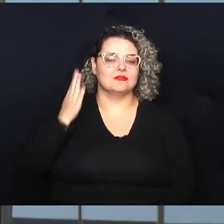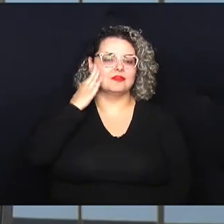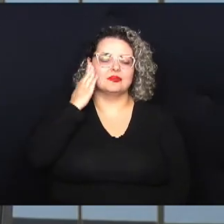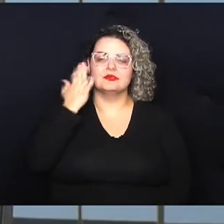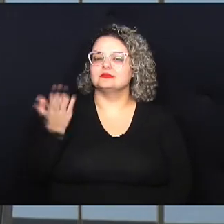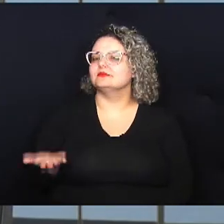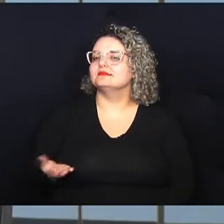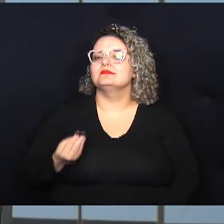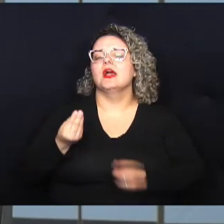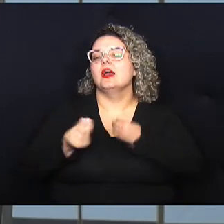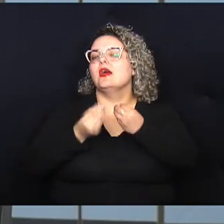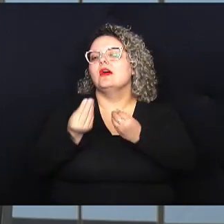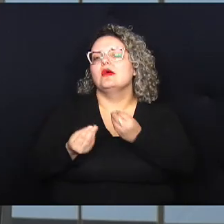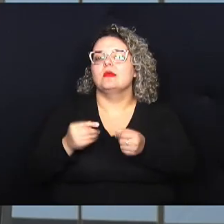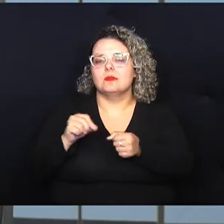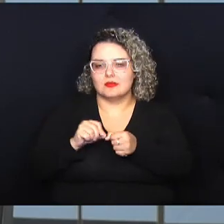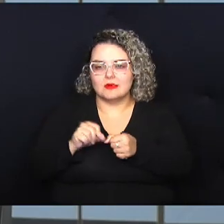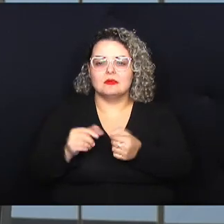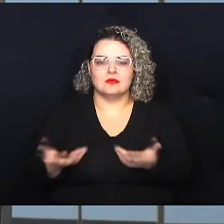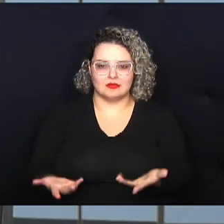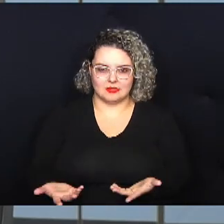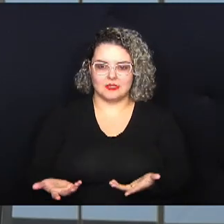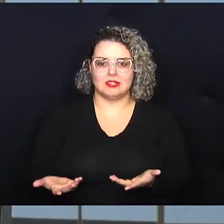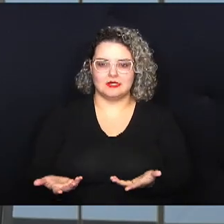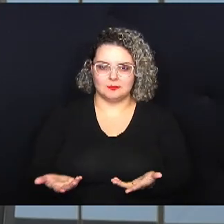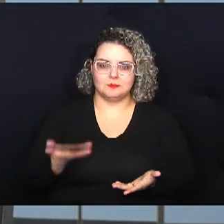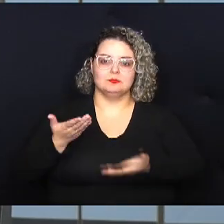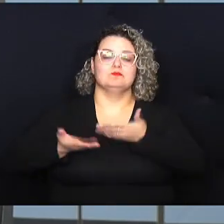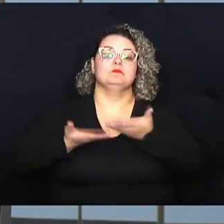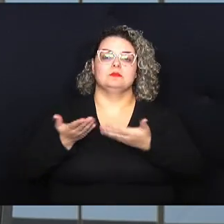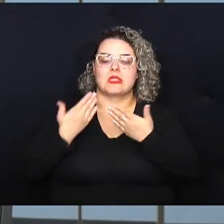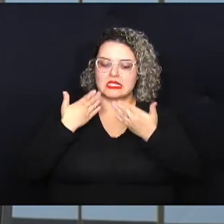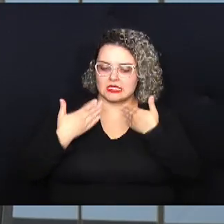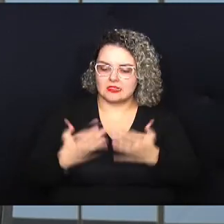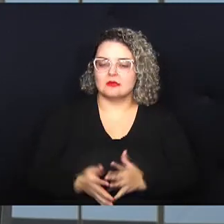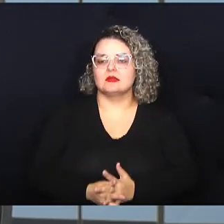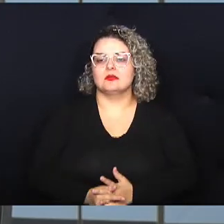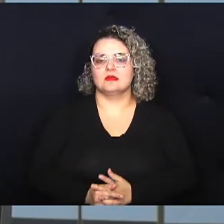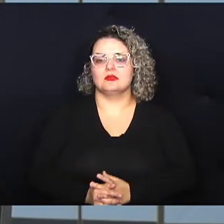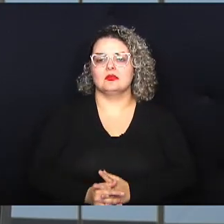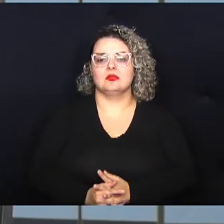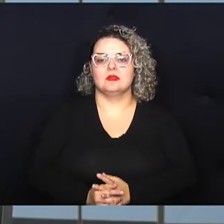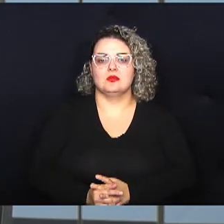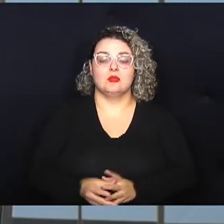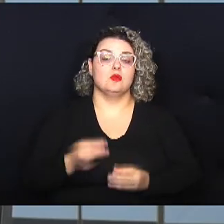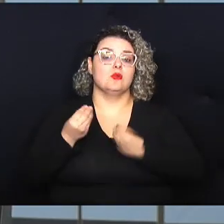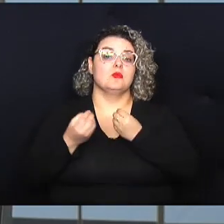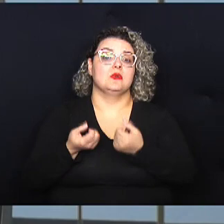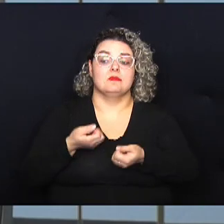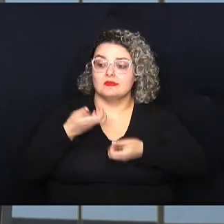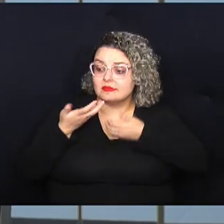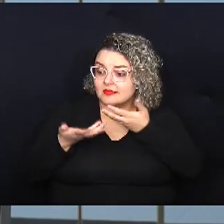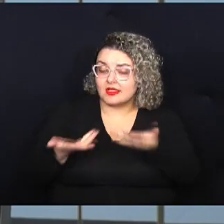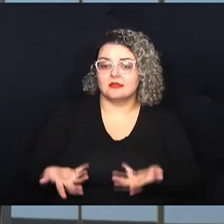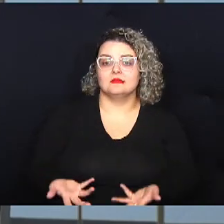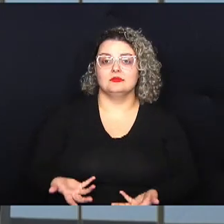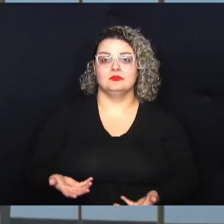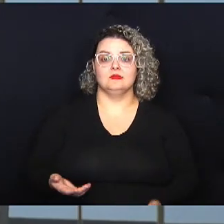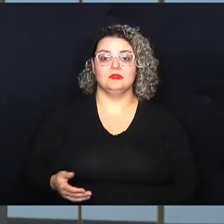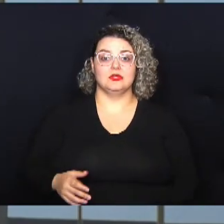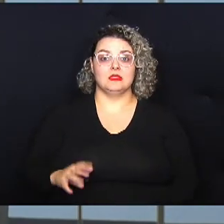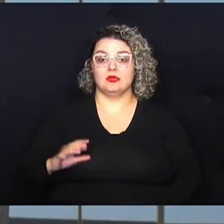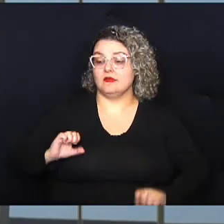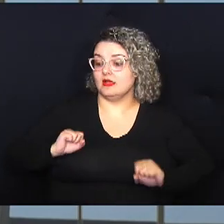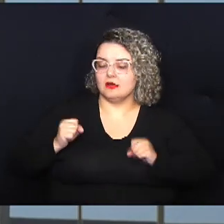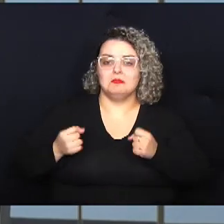como ela vai fazer, sabe, essa conversa, né, como que vai fluir. Porque senão, de repente, você vai com muita sede ao pote, a pessoa já